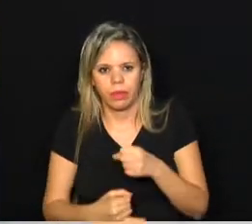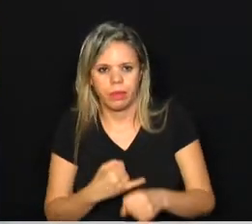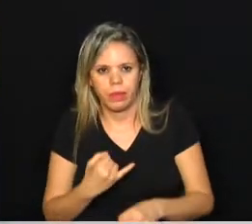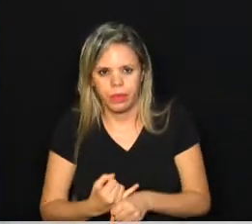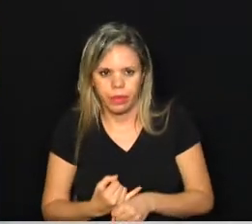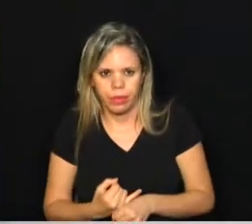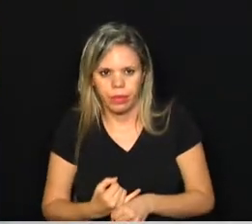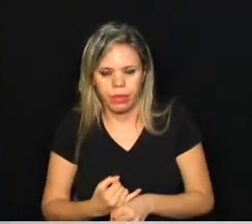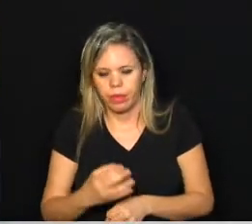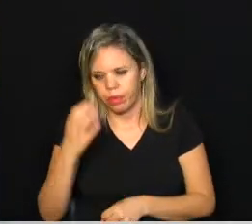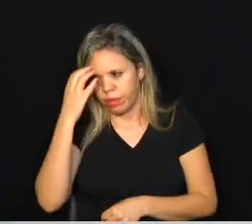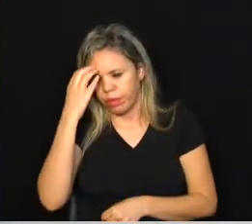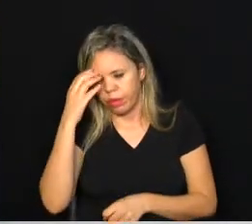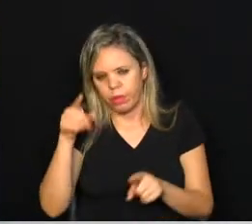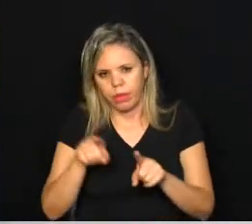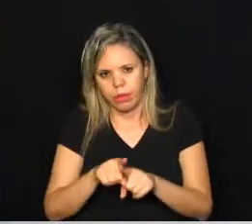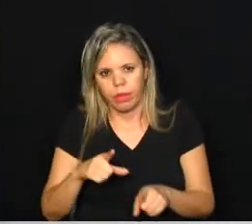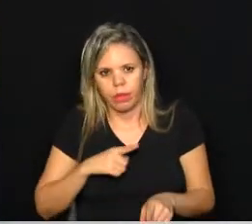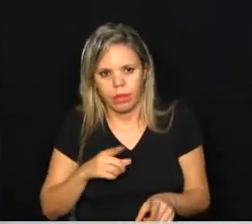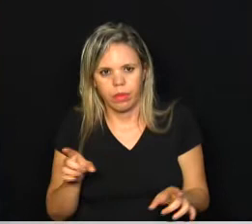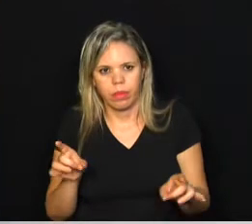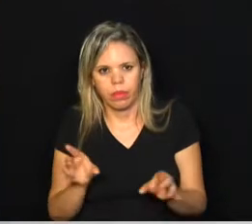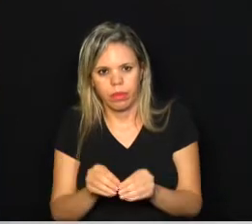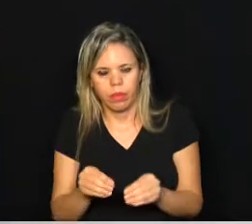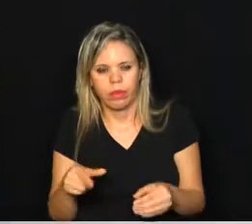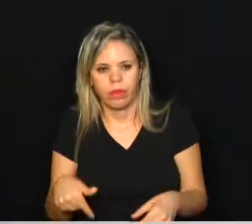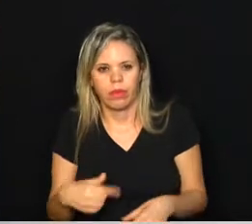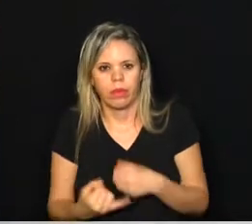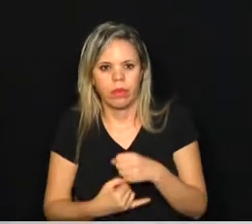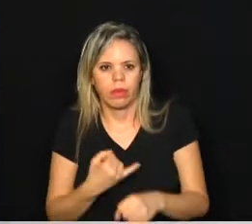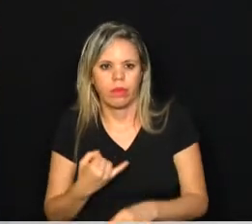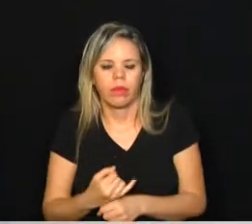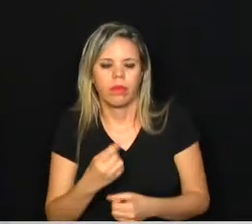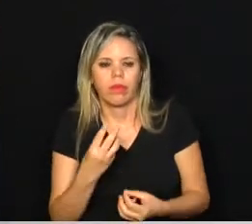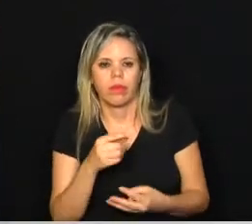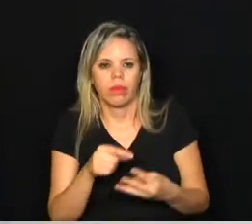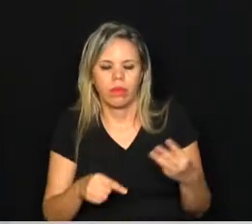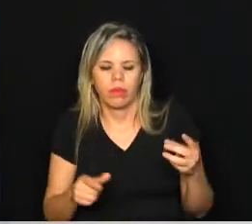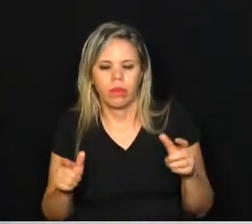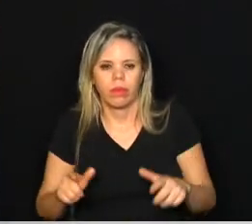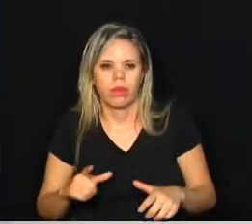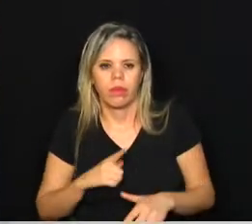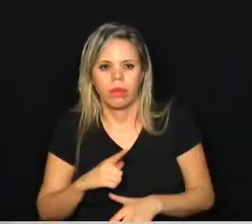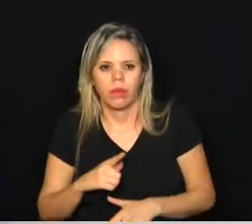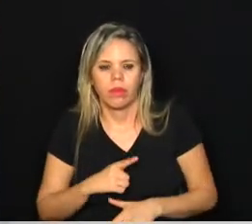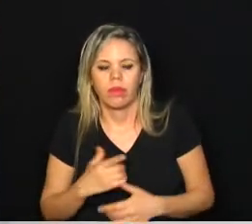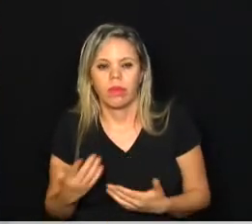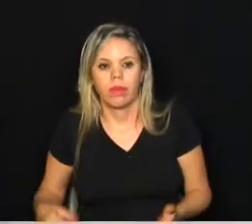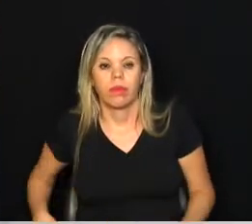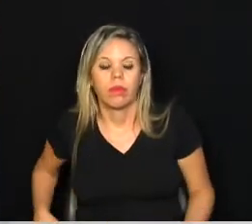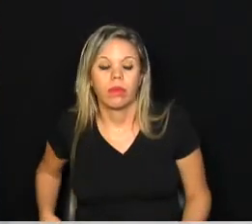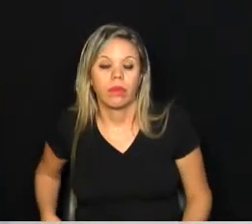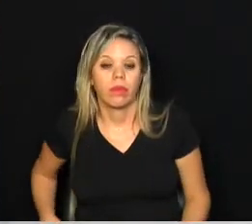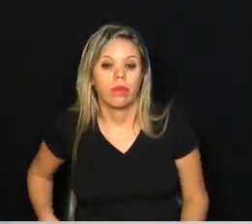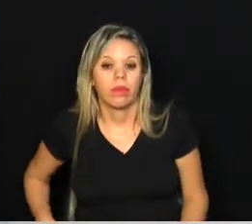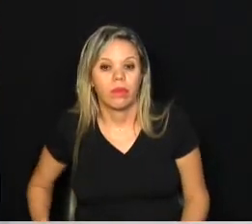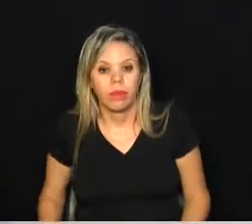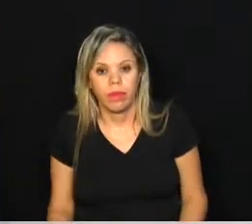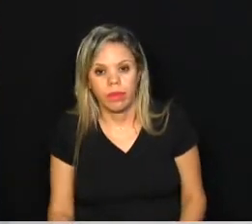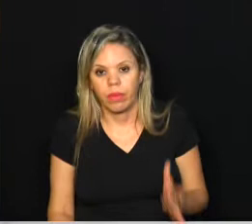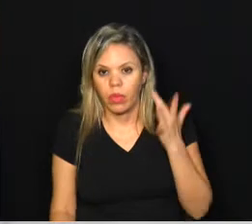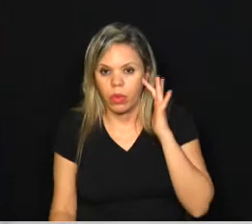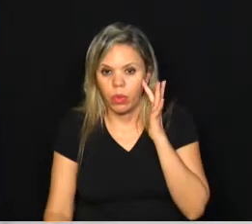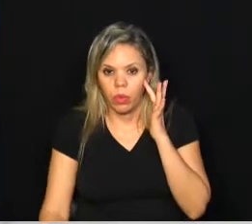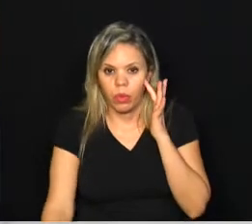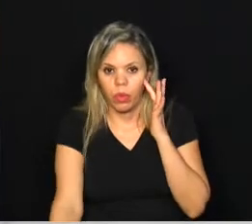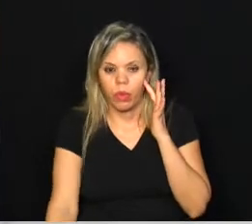no Parque Taquaral, que eu me lembre, são esses os pontos. Mas, enfim, eu acho que é